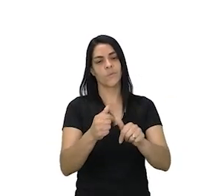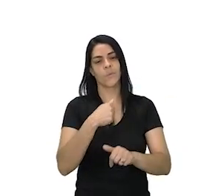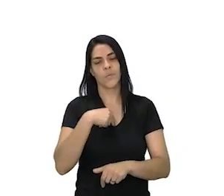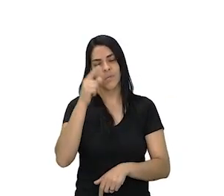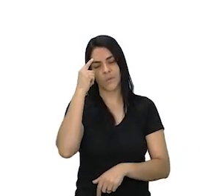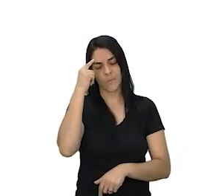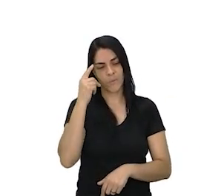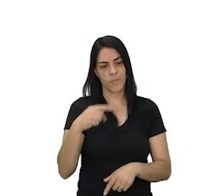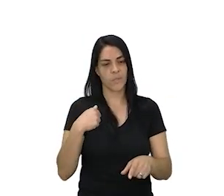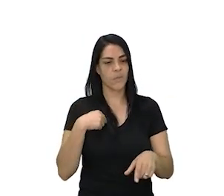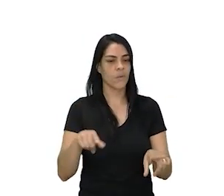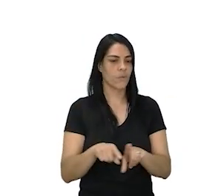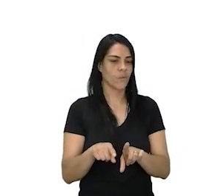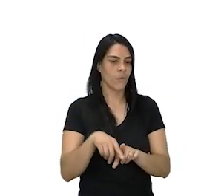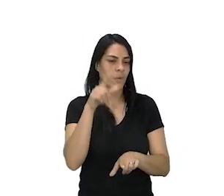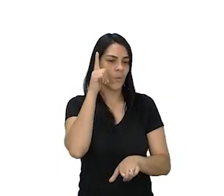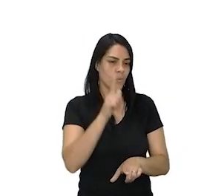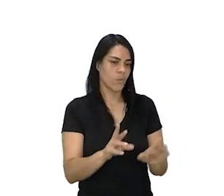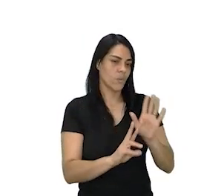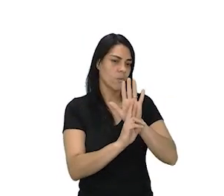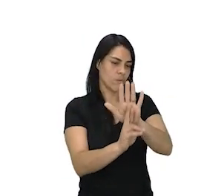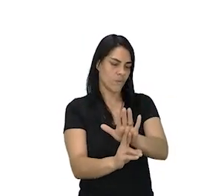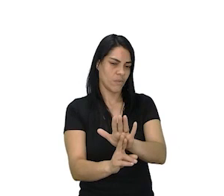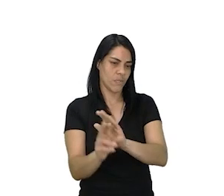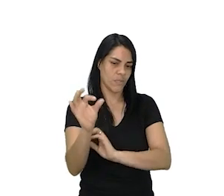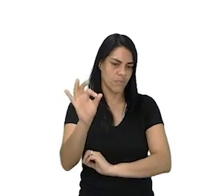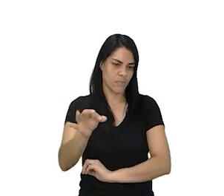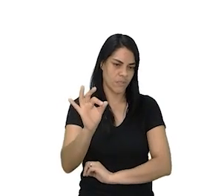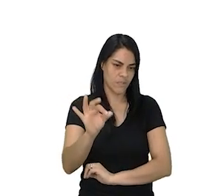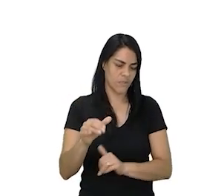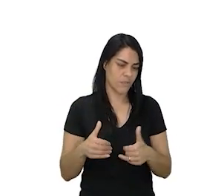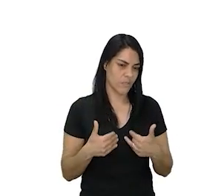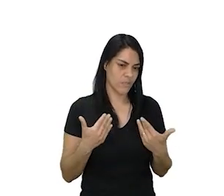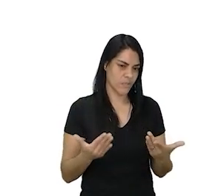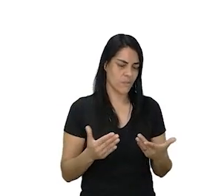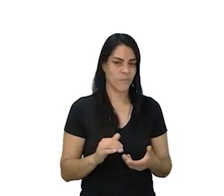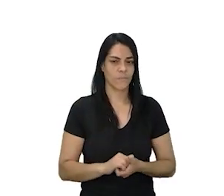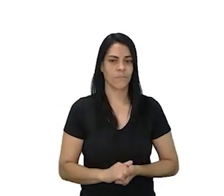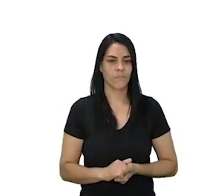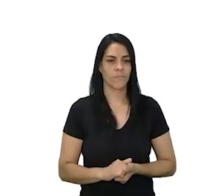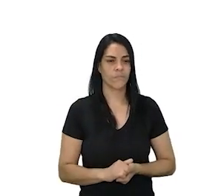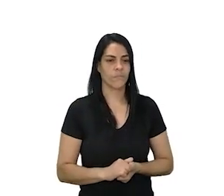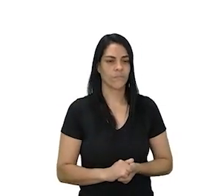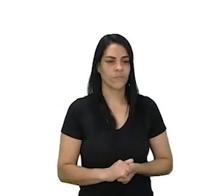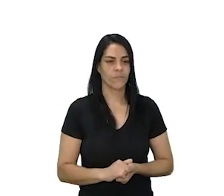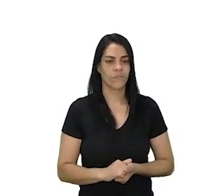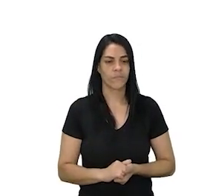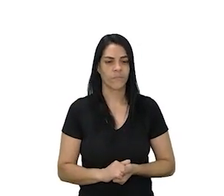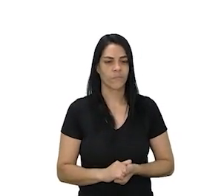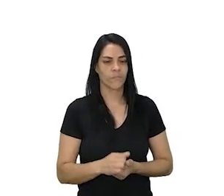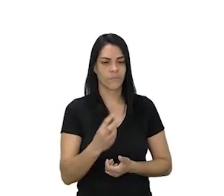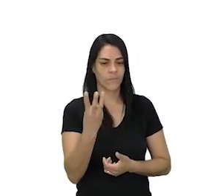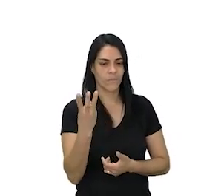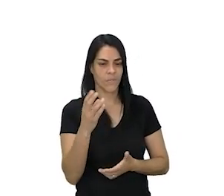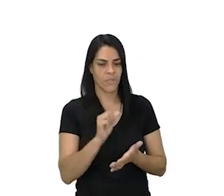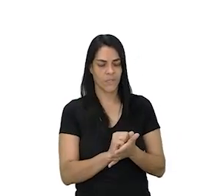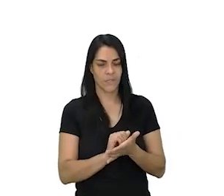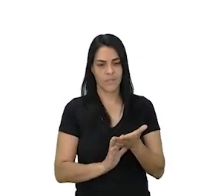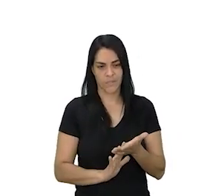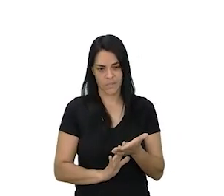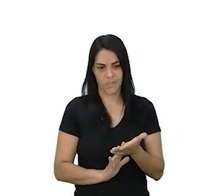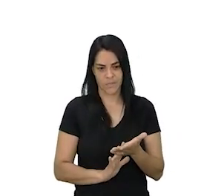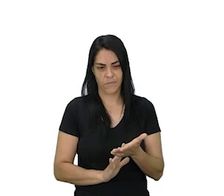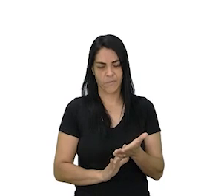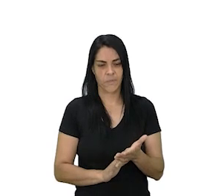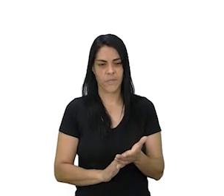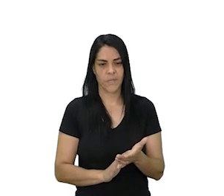consigo representar, tá? Então, acho que são 3 atividades pautadas ali no